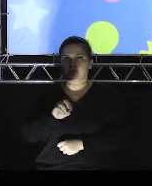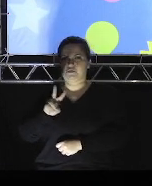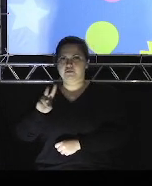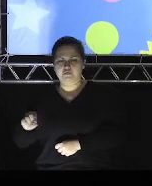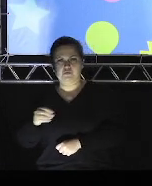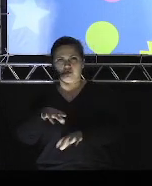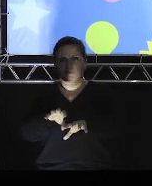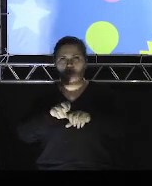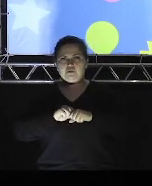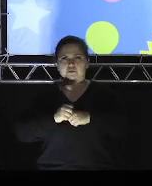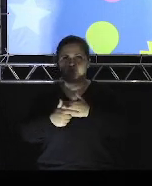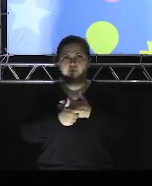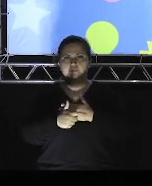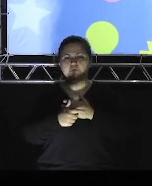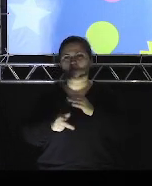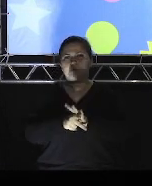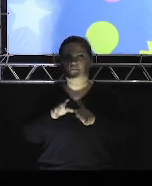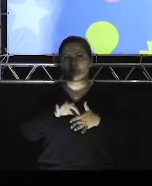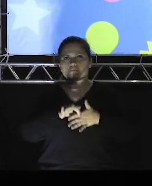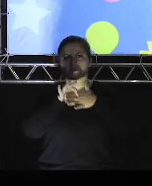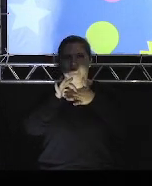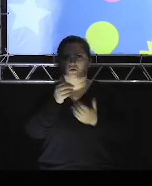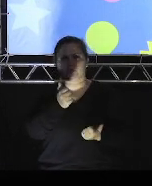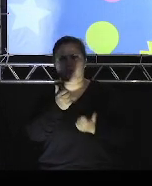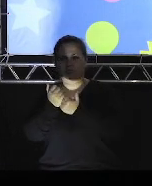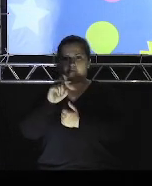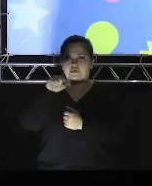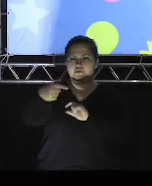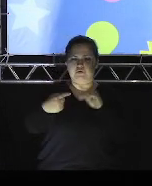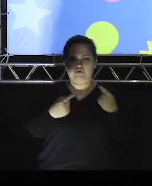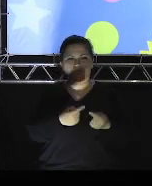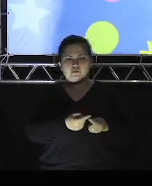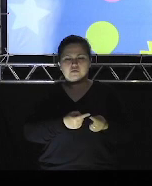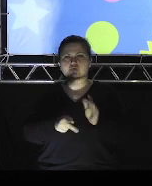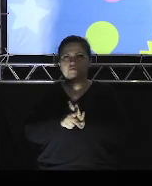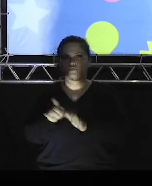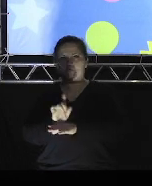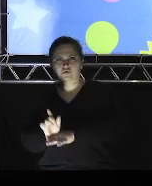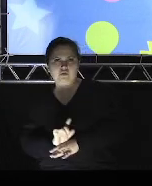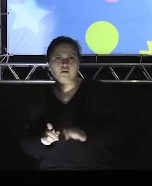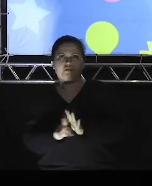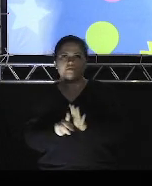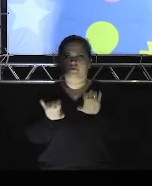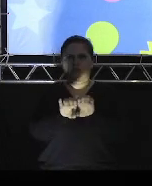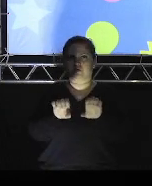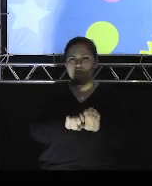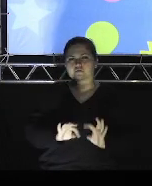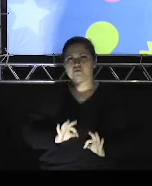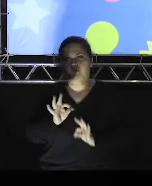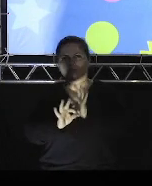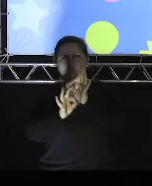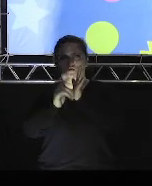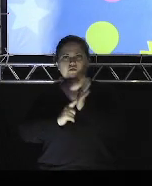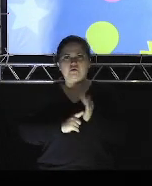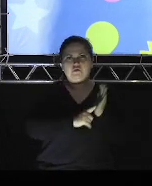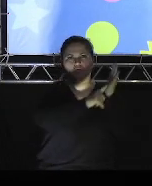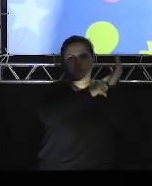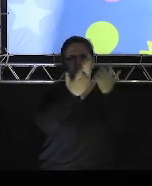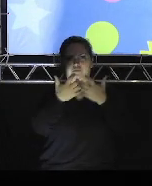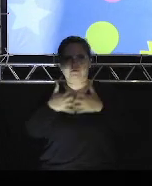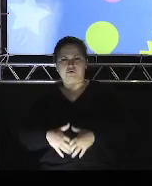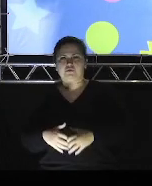um papel de Agile Chapter Lead, apoiando outros agilistas da estrutura de tecnologia, produto e